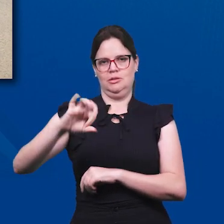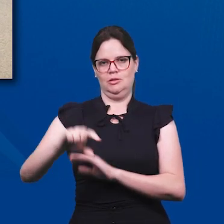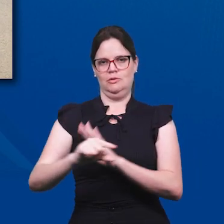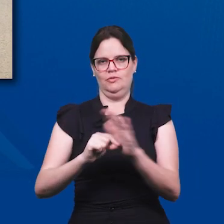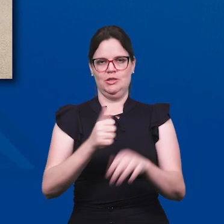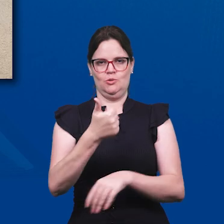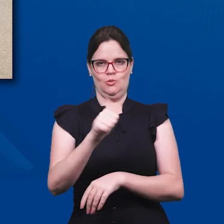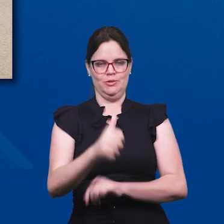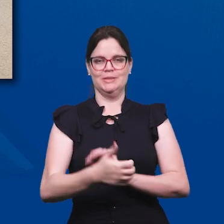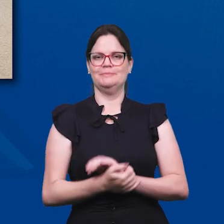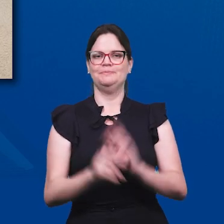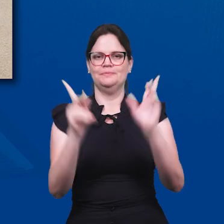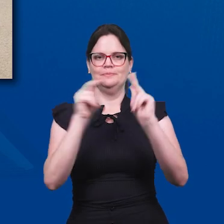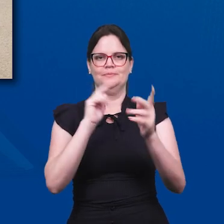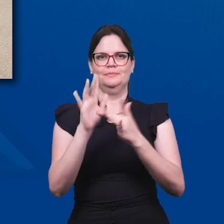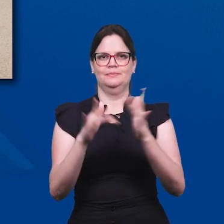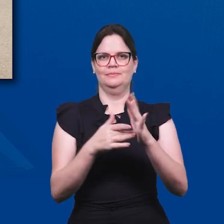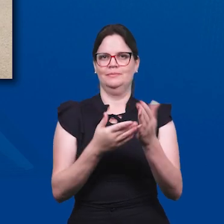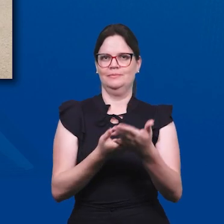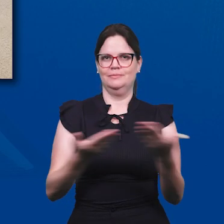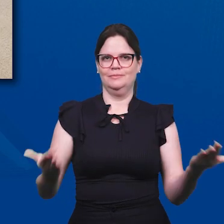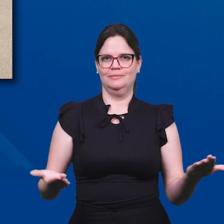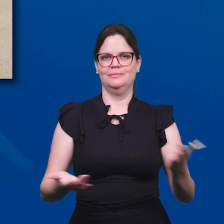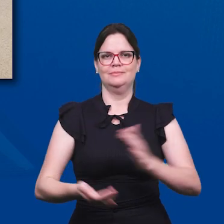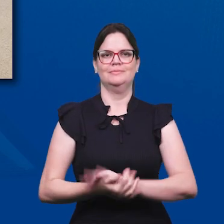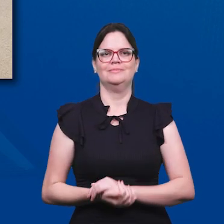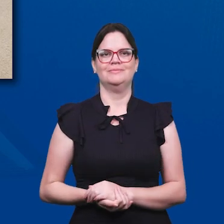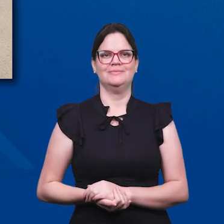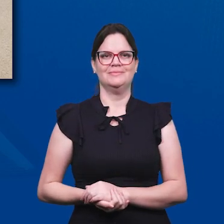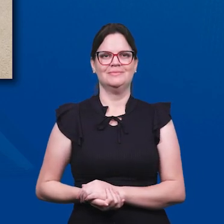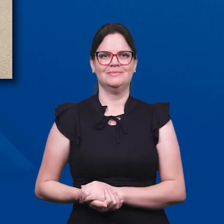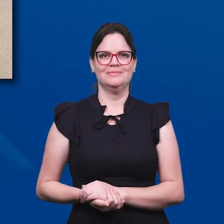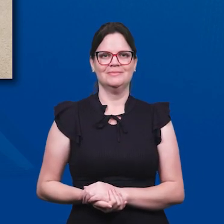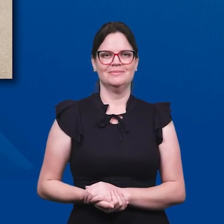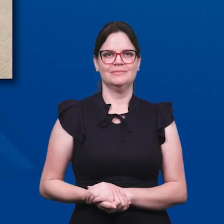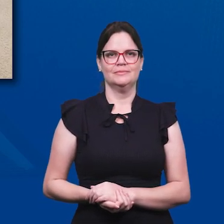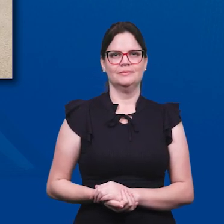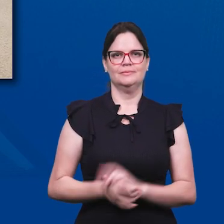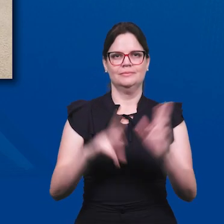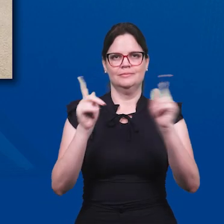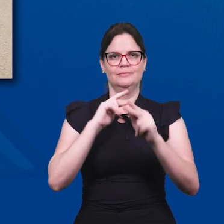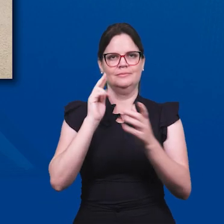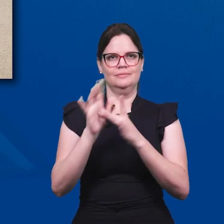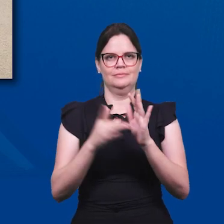ti. Salmos 119, 11. A paz do